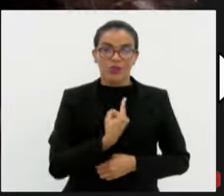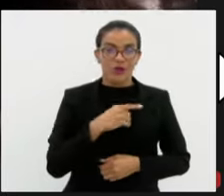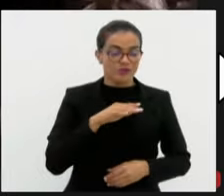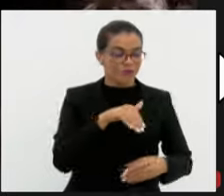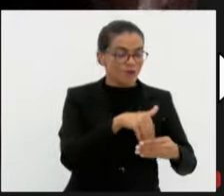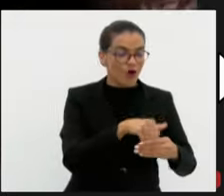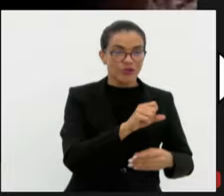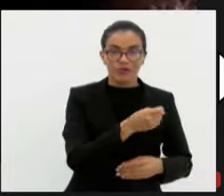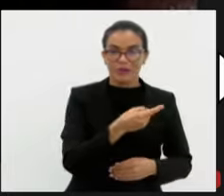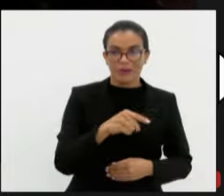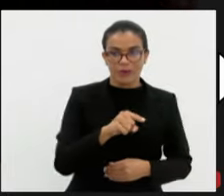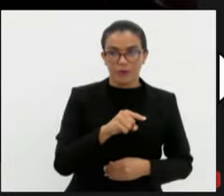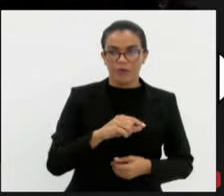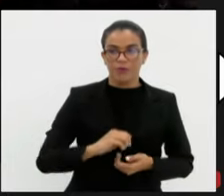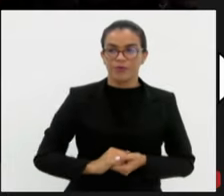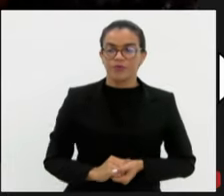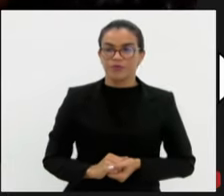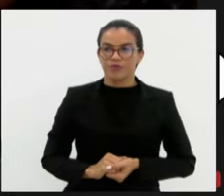ao não.